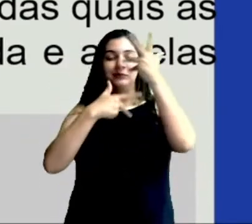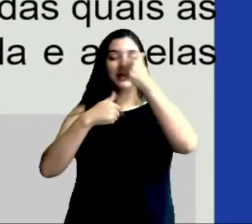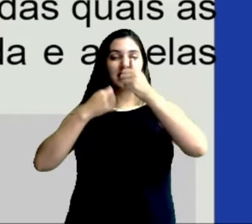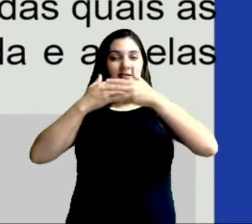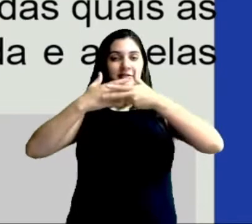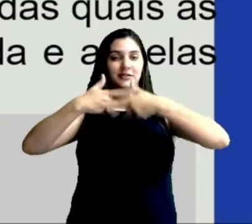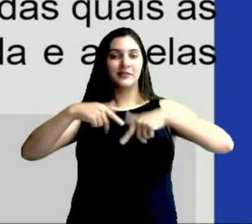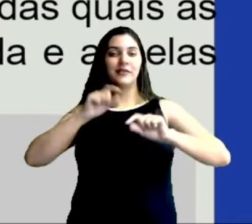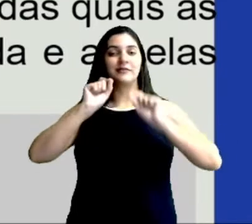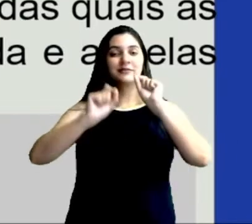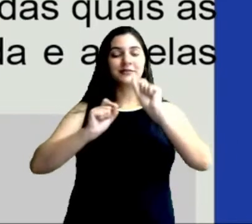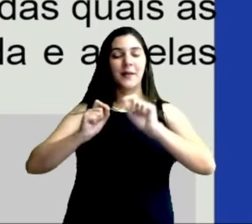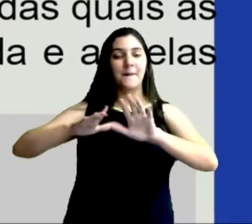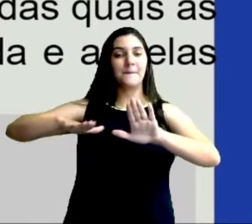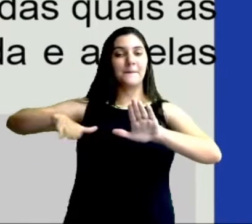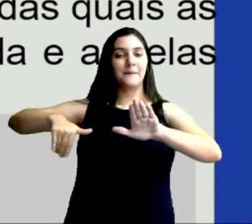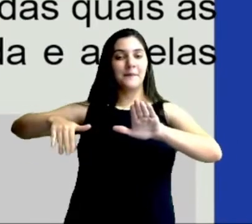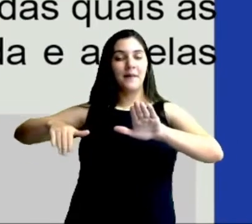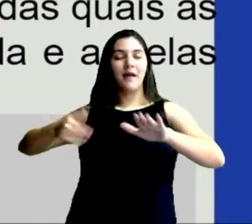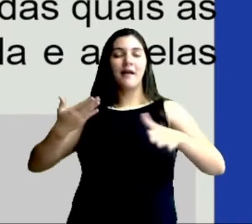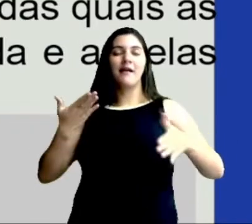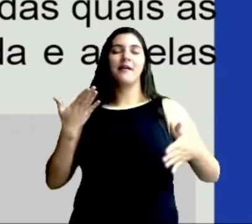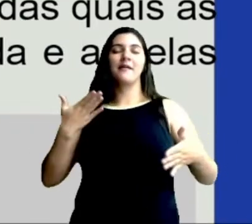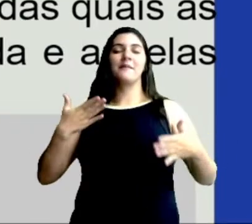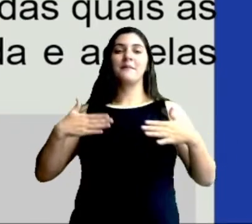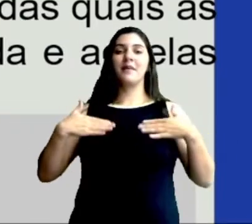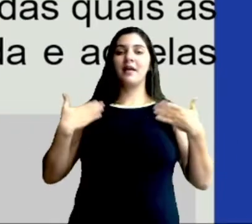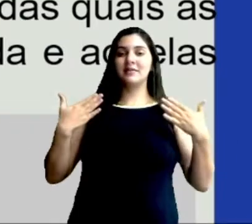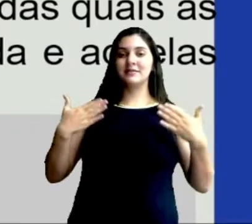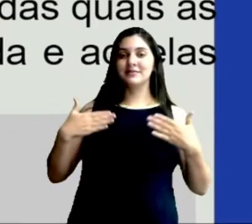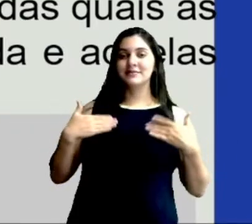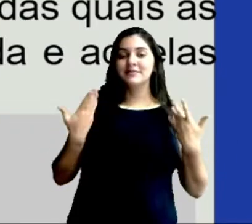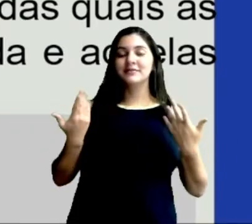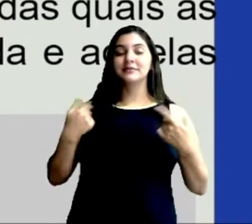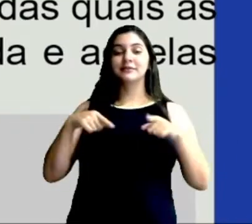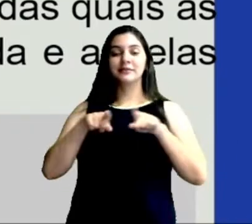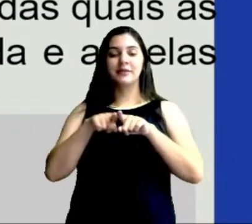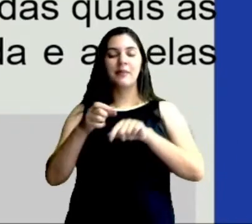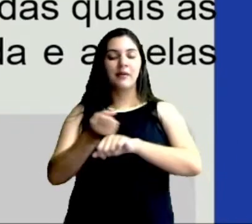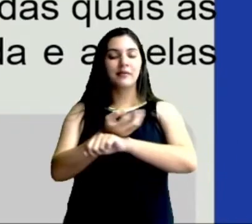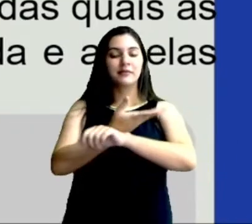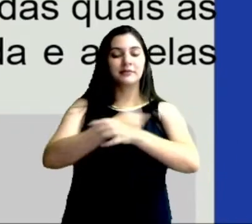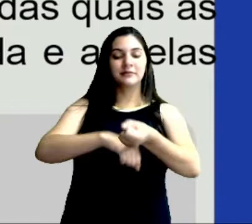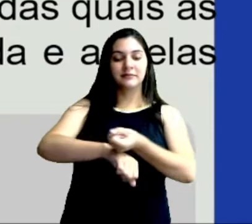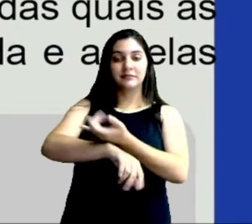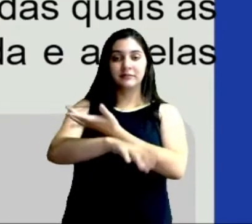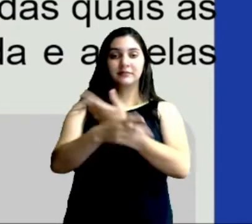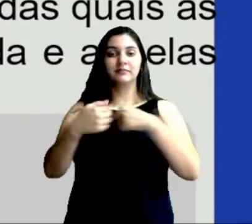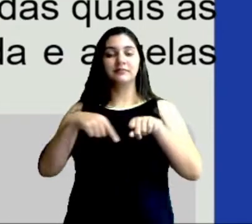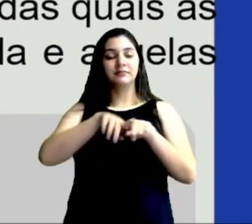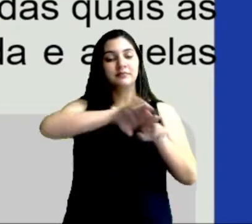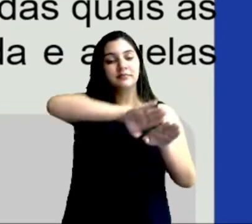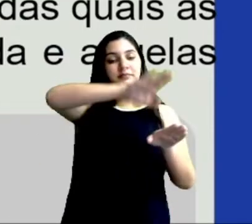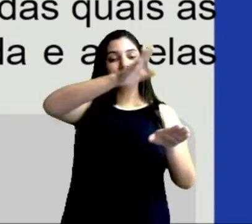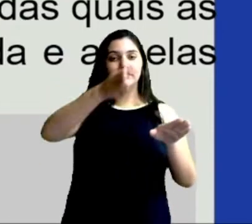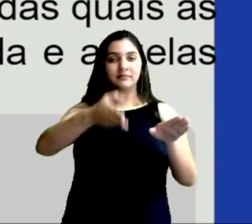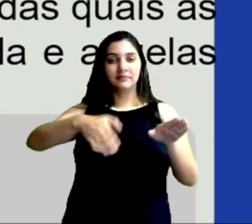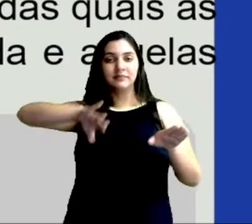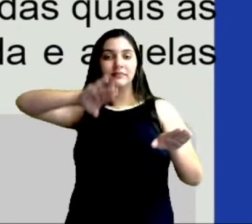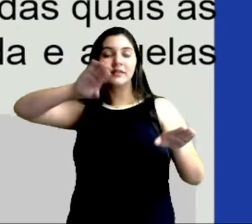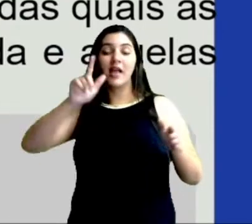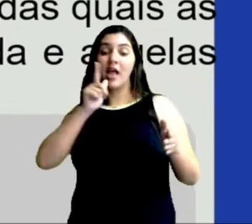em praias, passeios, vegetações, forma de relevo, rios